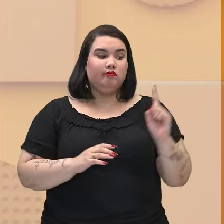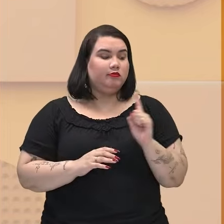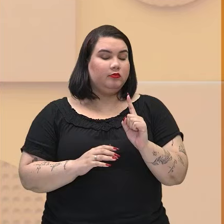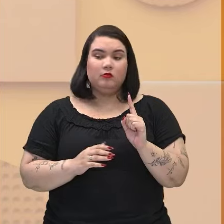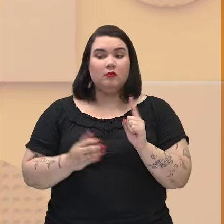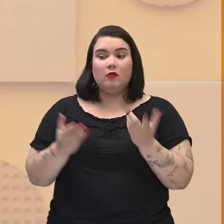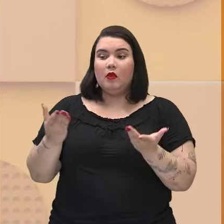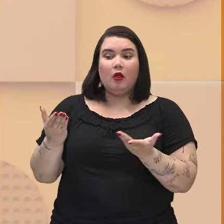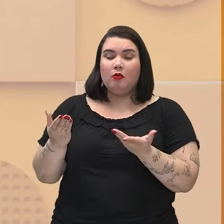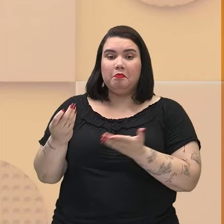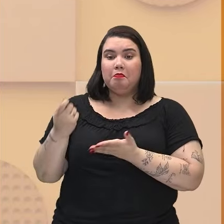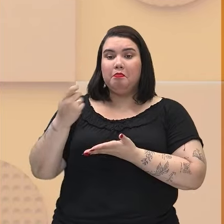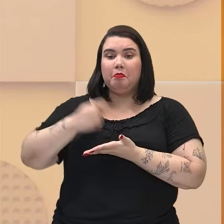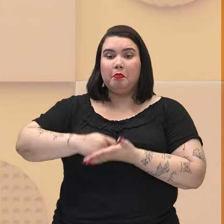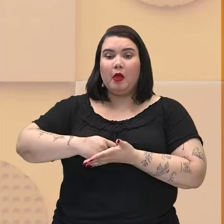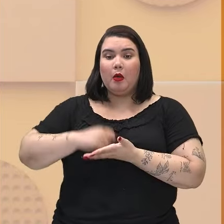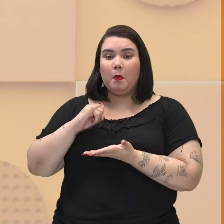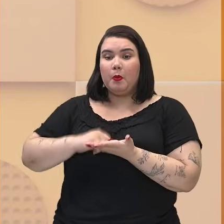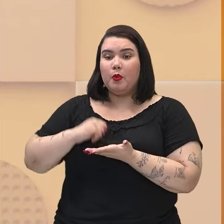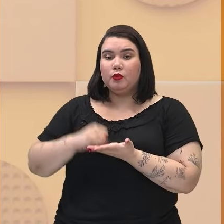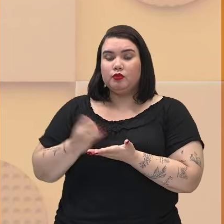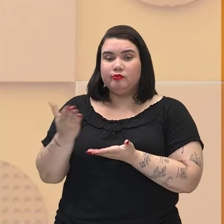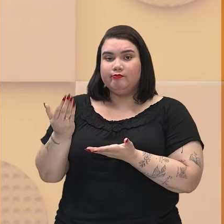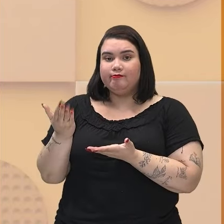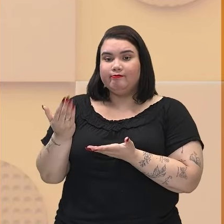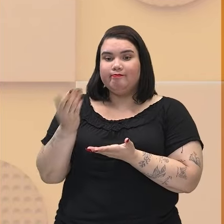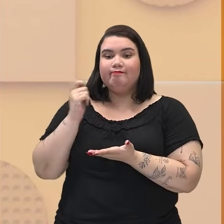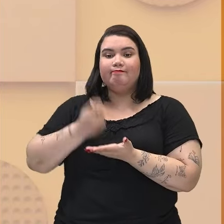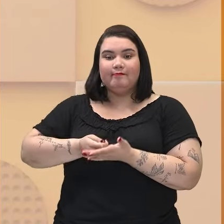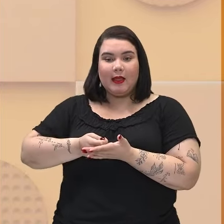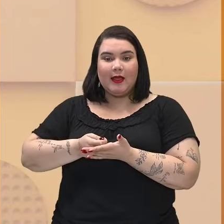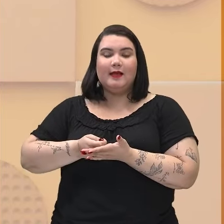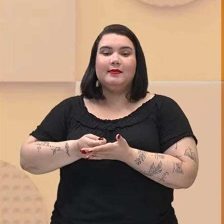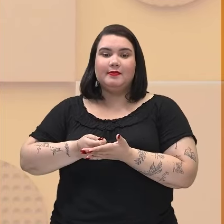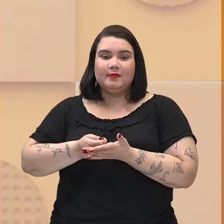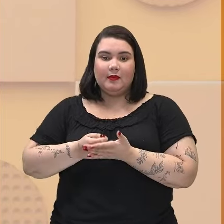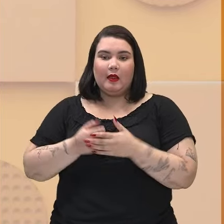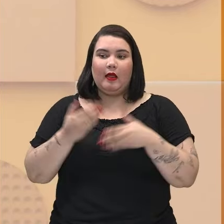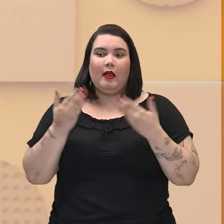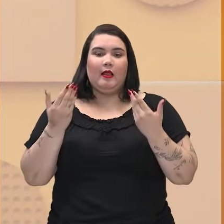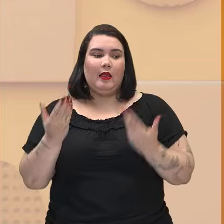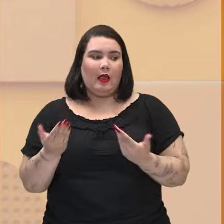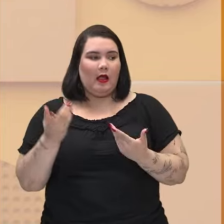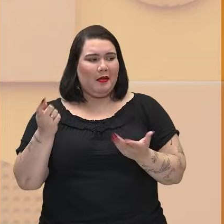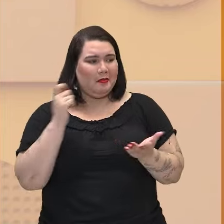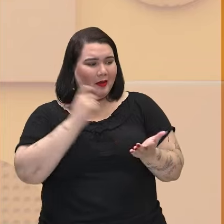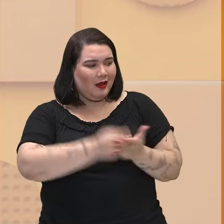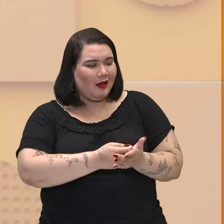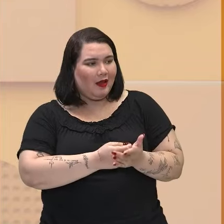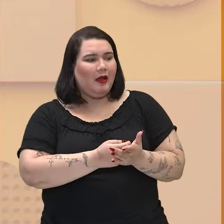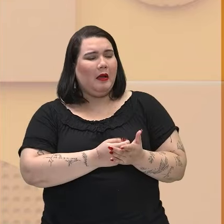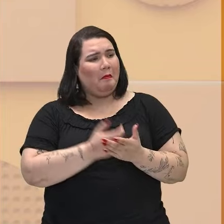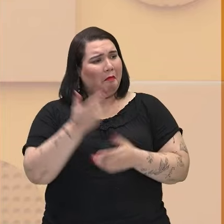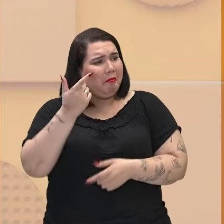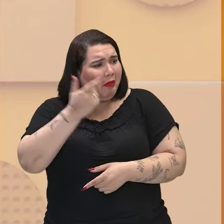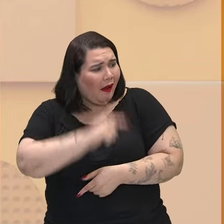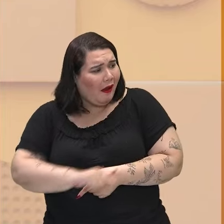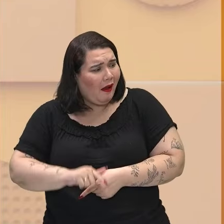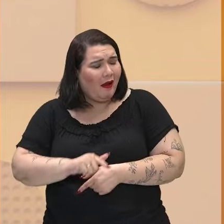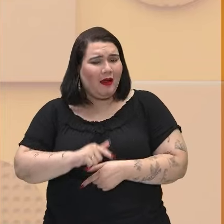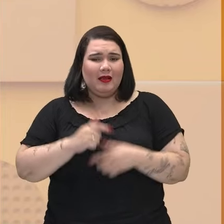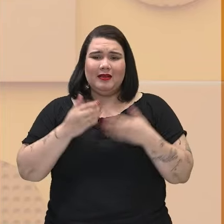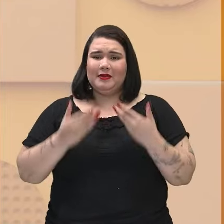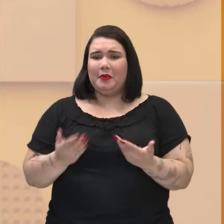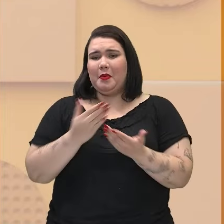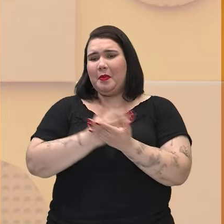os tributos devidos a mim. E isso vai fazer com que o peso desses tributos ainda gere mais insatisfação dentro